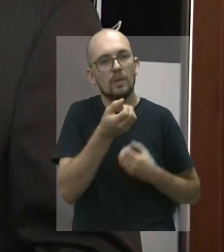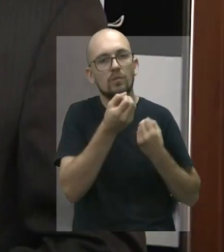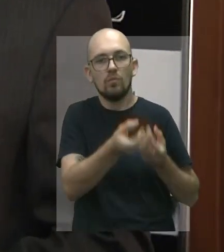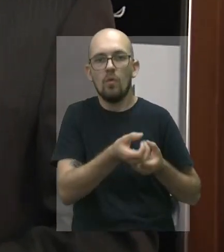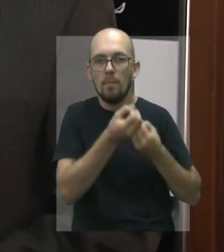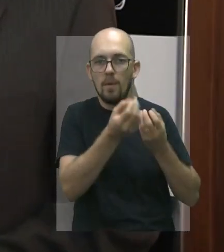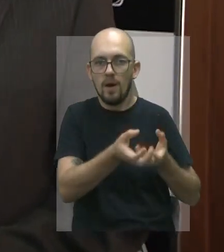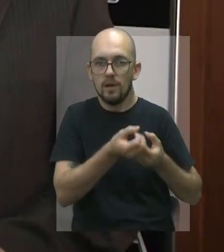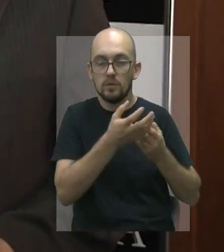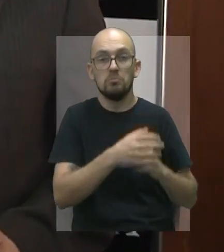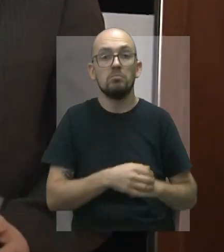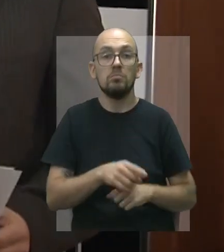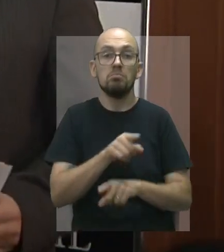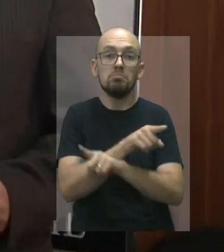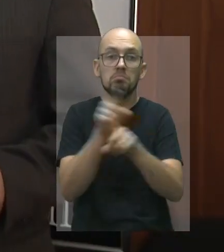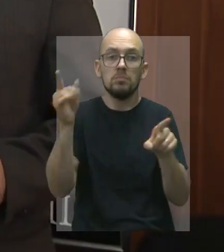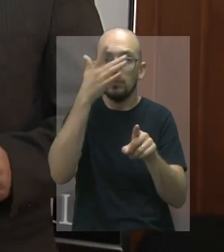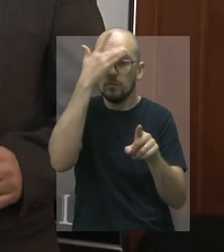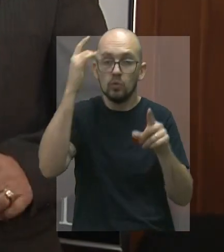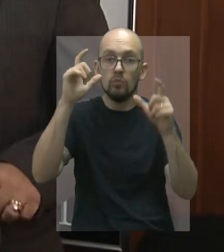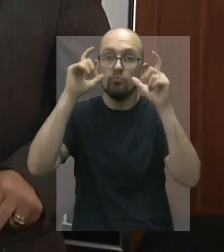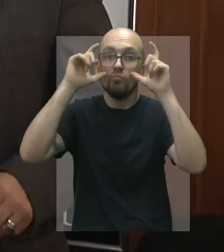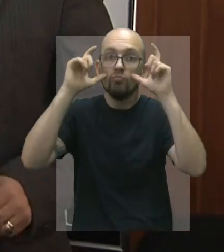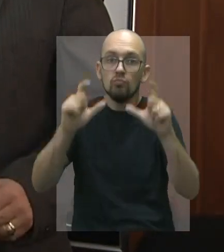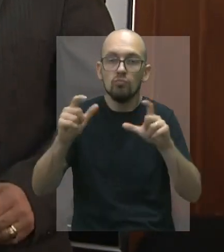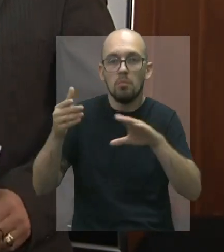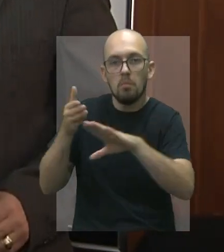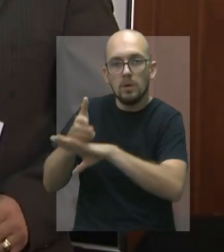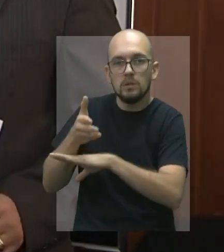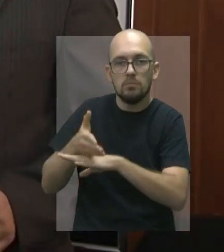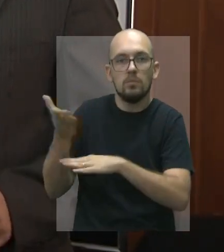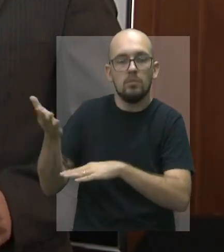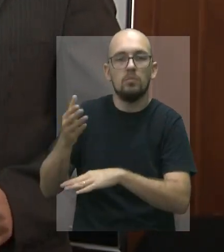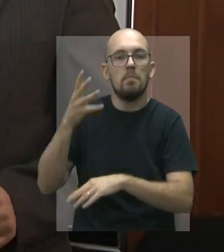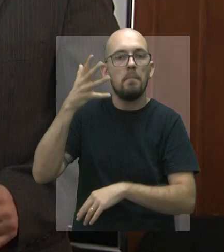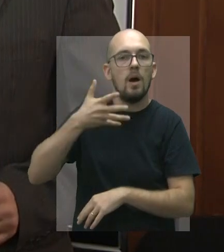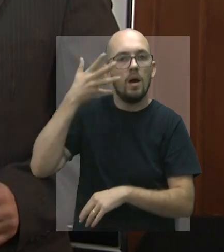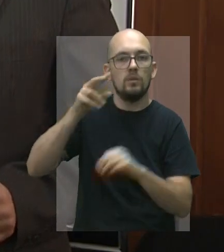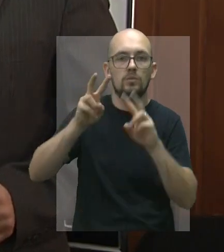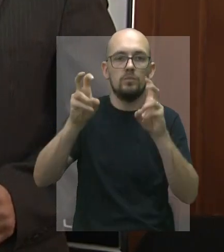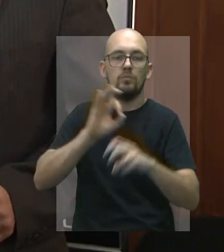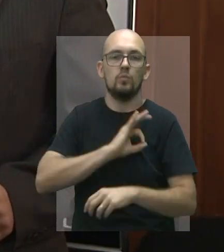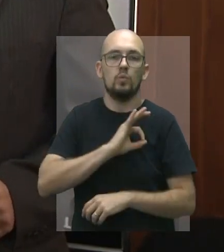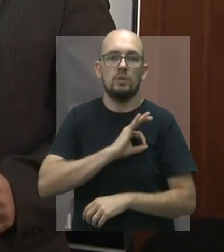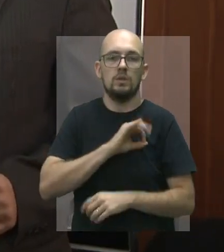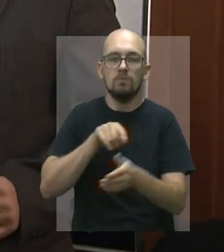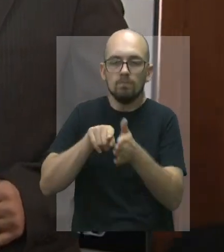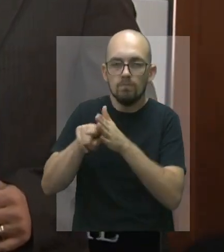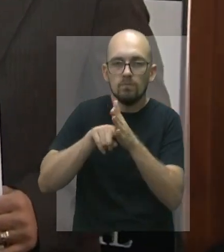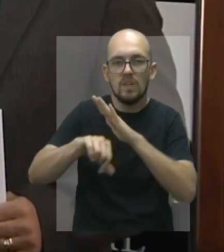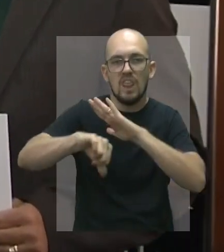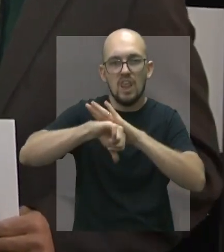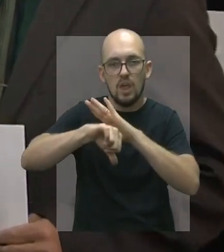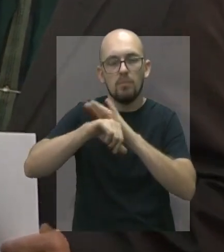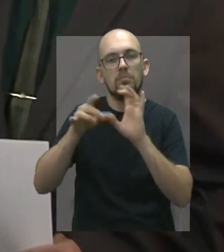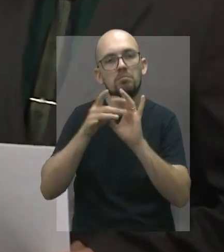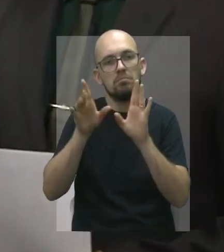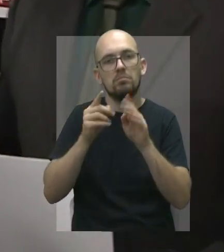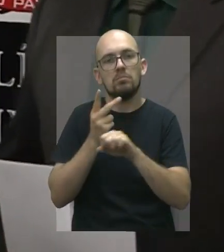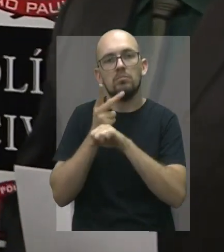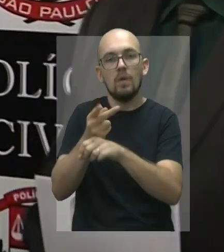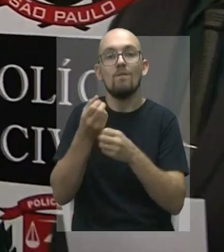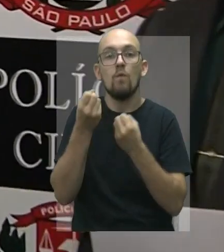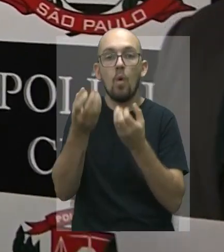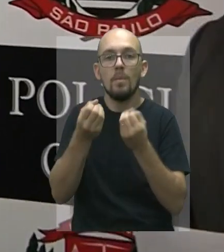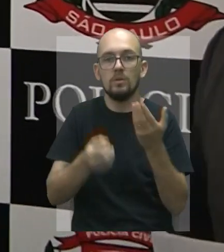Então, todos os interessados em participar do 2º Congresso de Polícia Judiciária e Investigação Criminal podem procurar mais